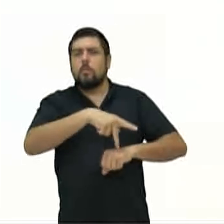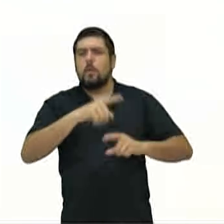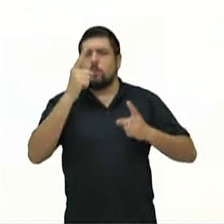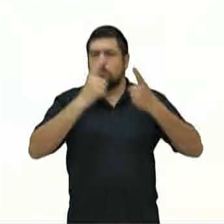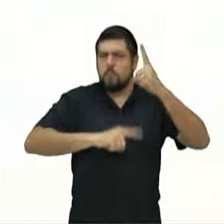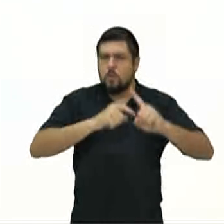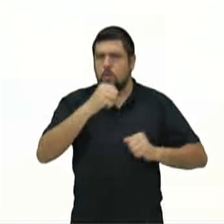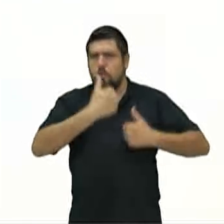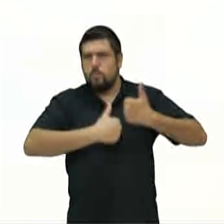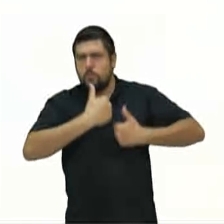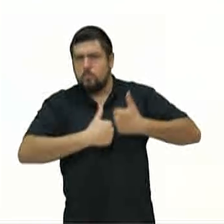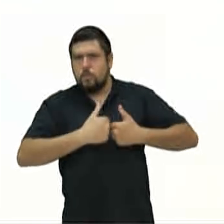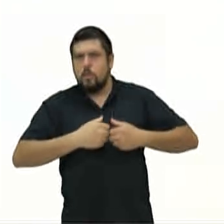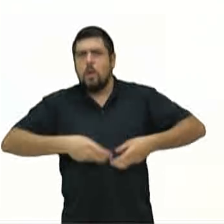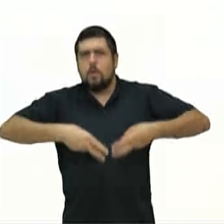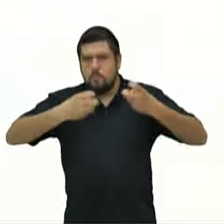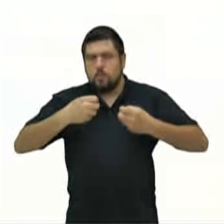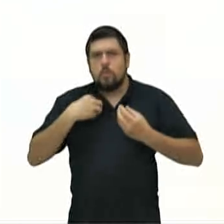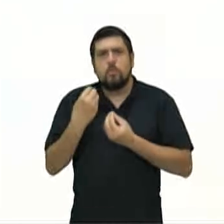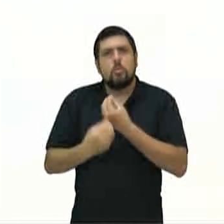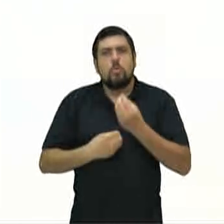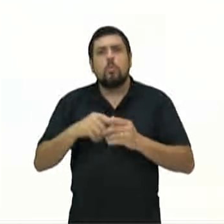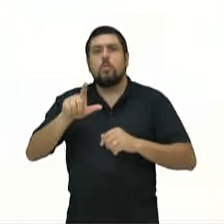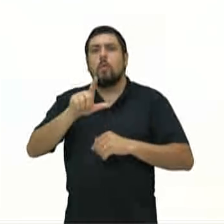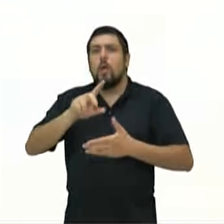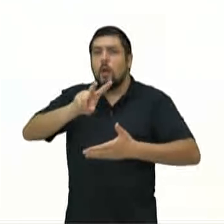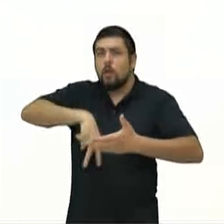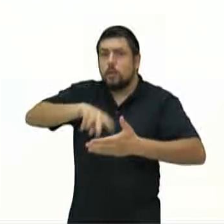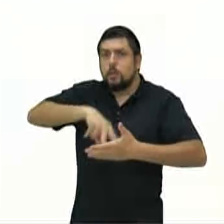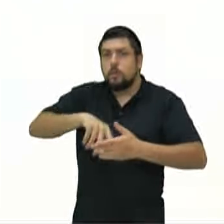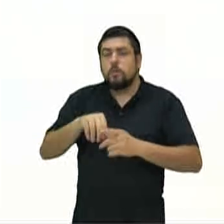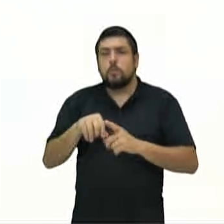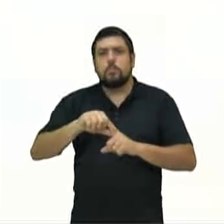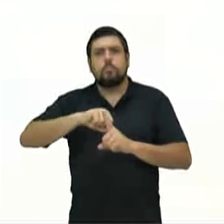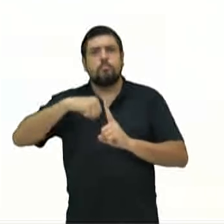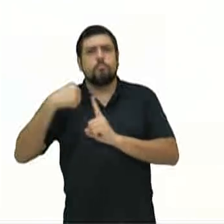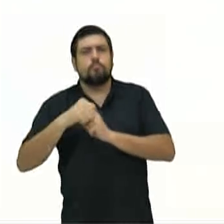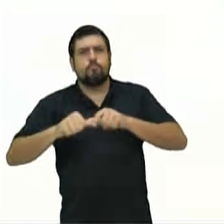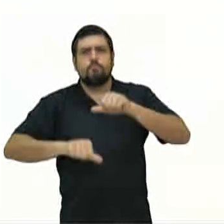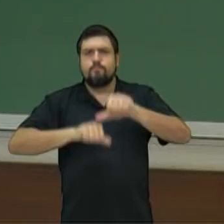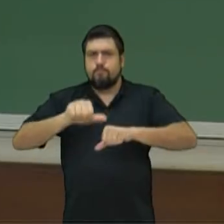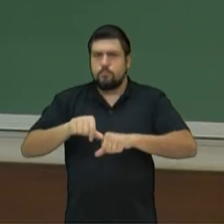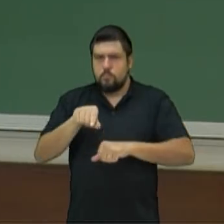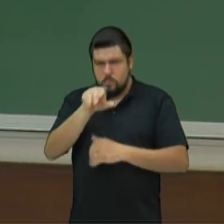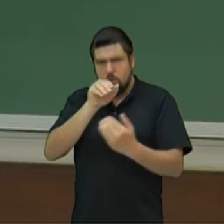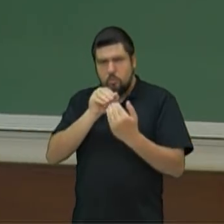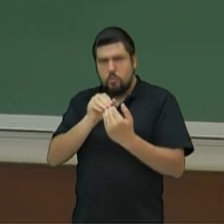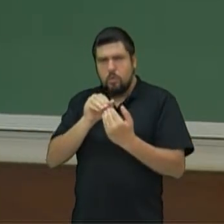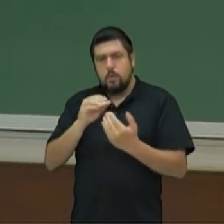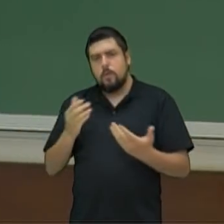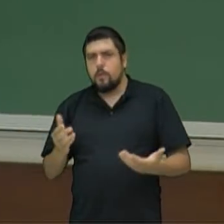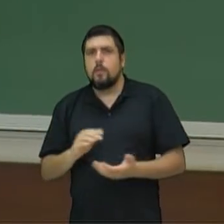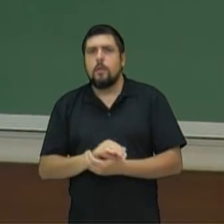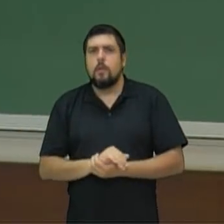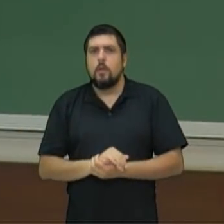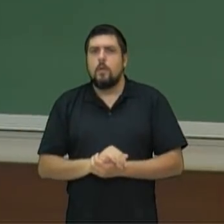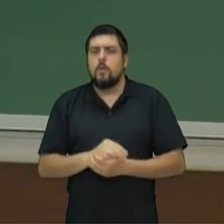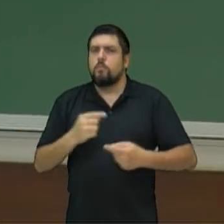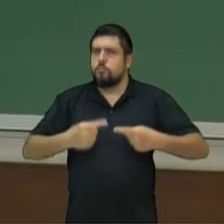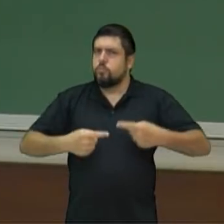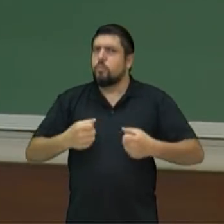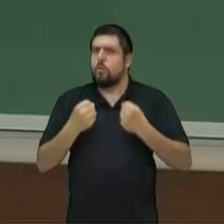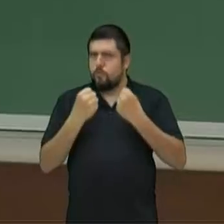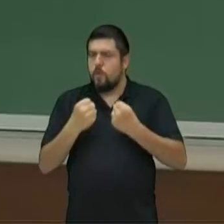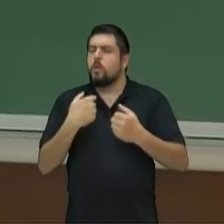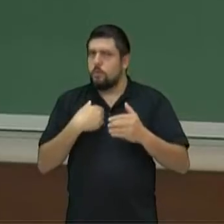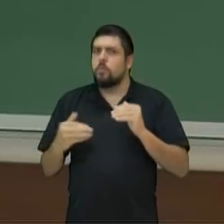poder indubitável da transformação da leitura, pessoal, em que o texto foca. Vocês concordam ou não? E, ali, um argumento forte. Concordo plenamente